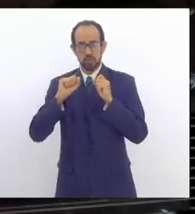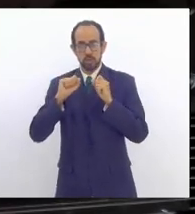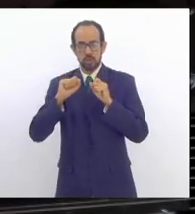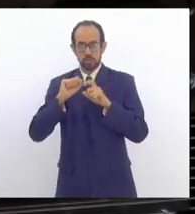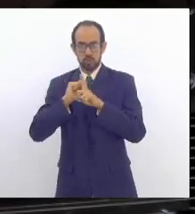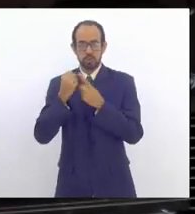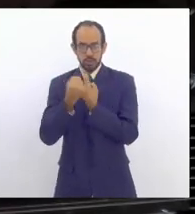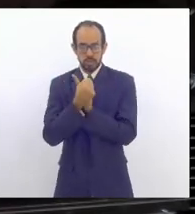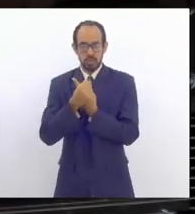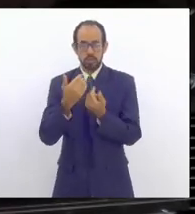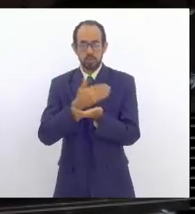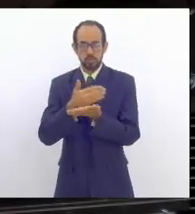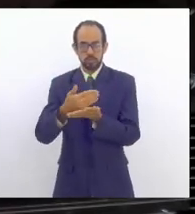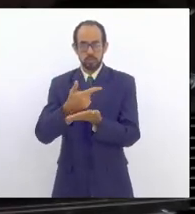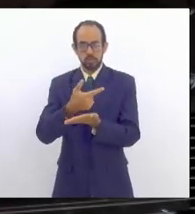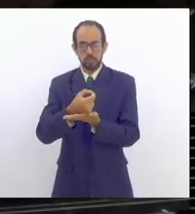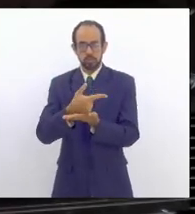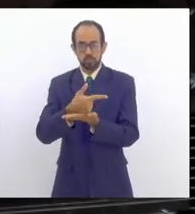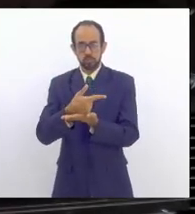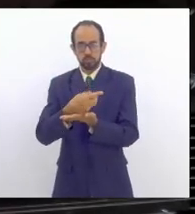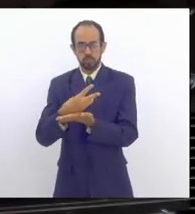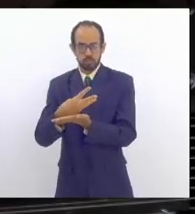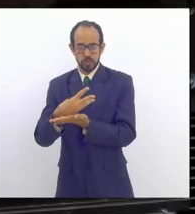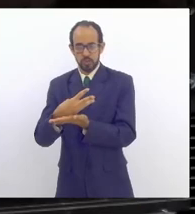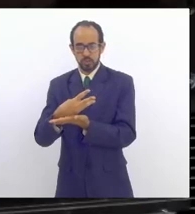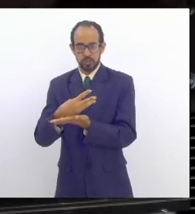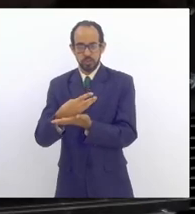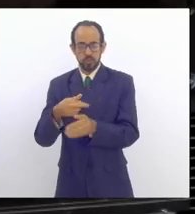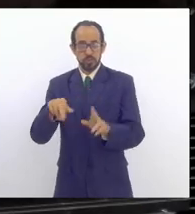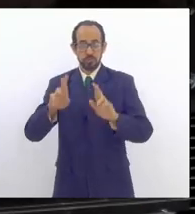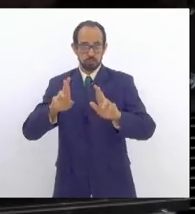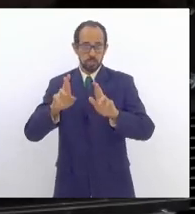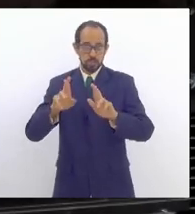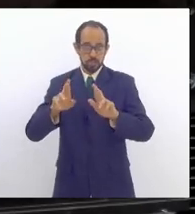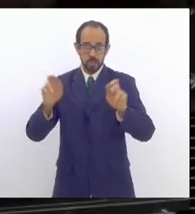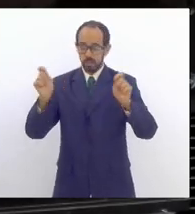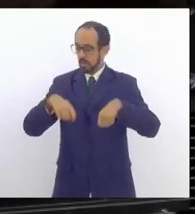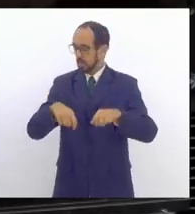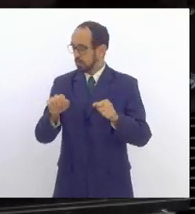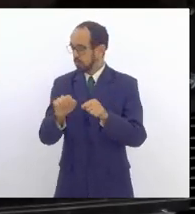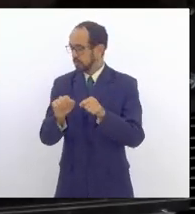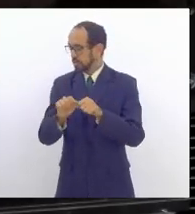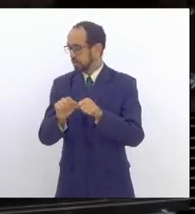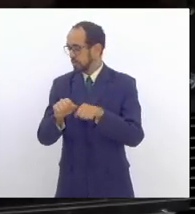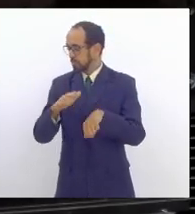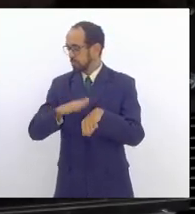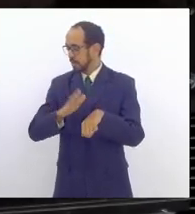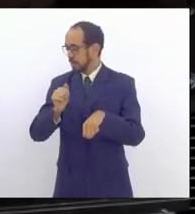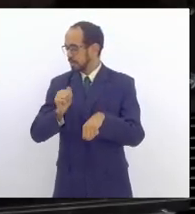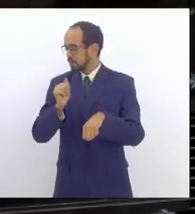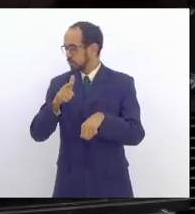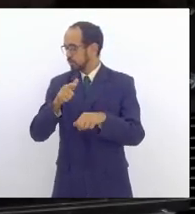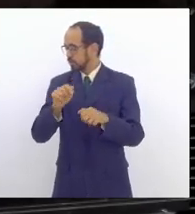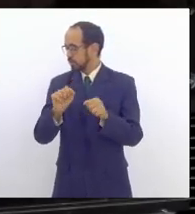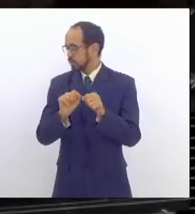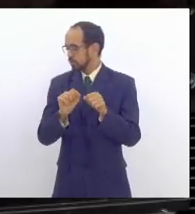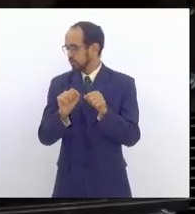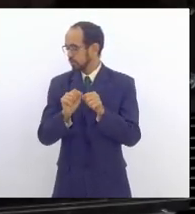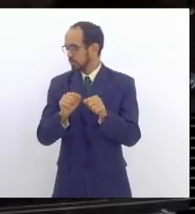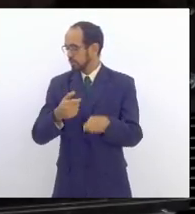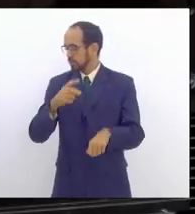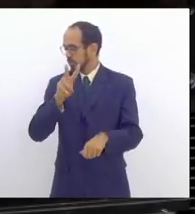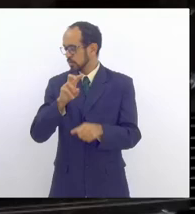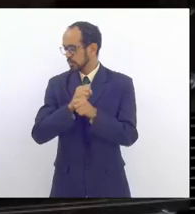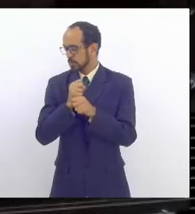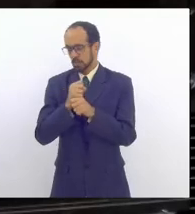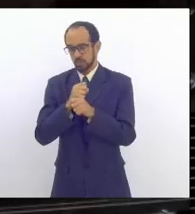com a esperança de que será possível realizar ainda mais do que fizemos em apenas 2 anos.